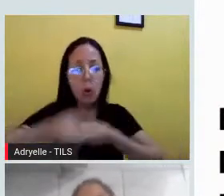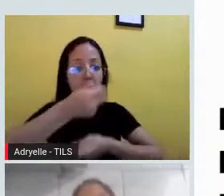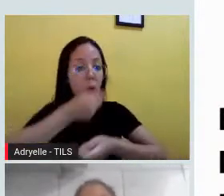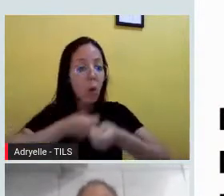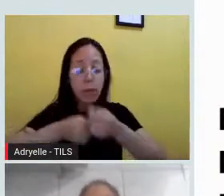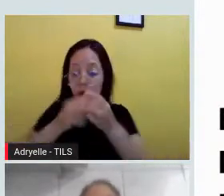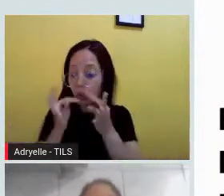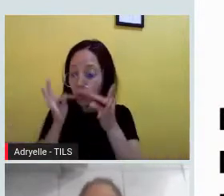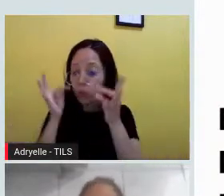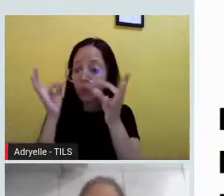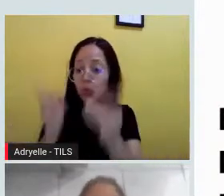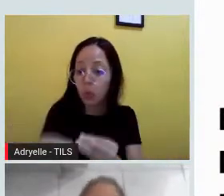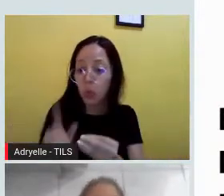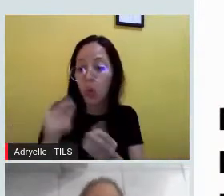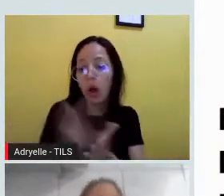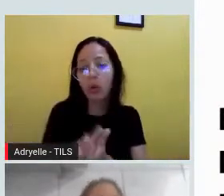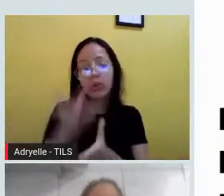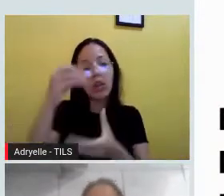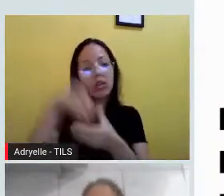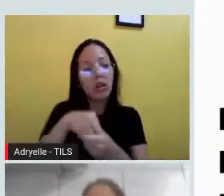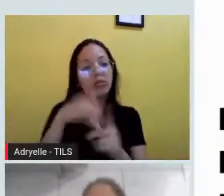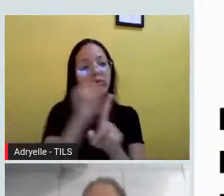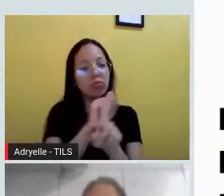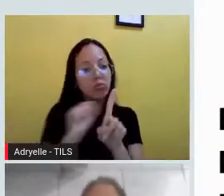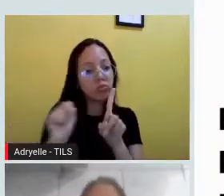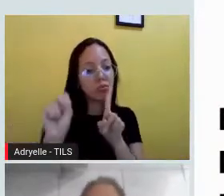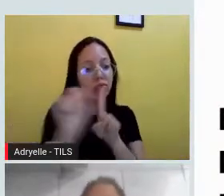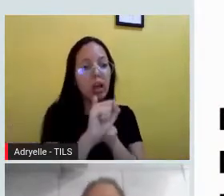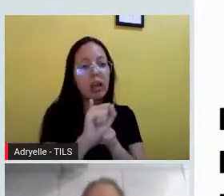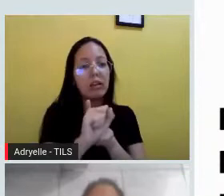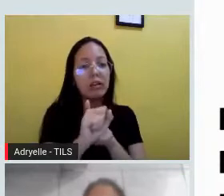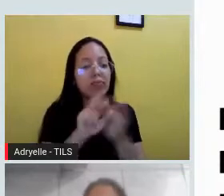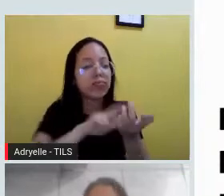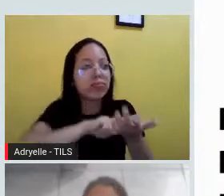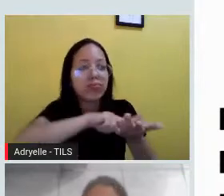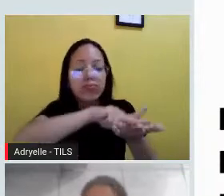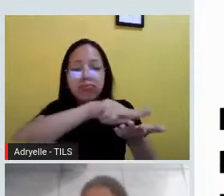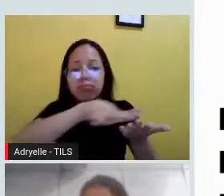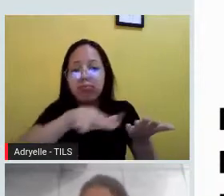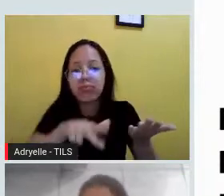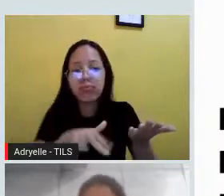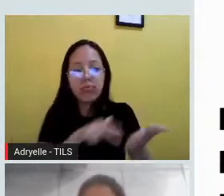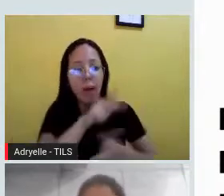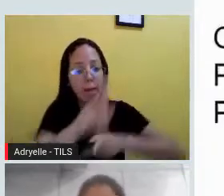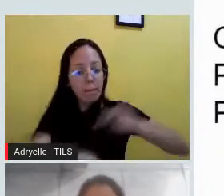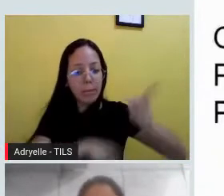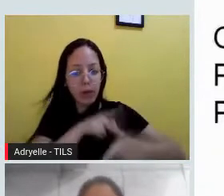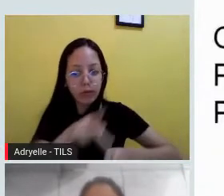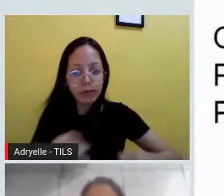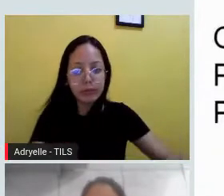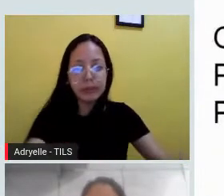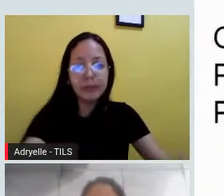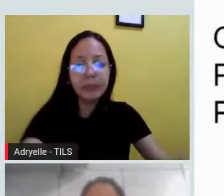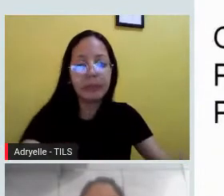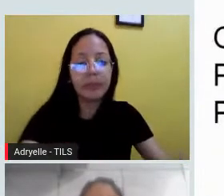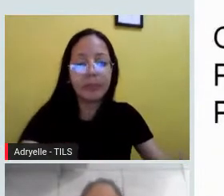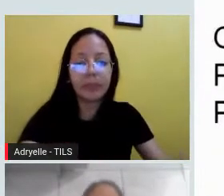análise do que ocorre na sociedade de diversas maneiras, de diversos pontos.